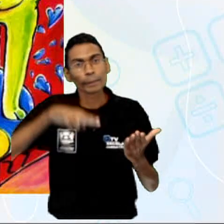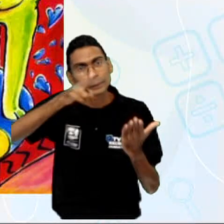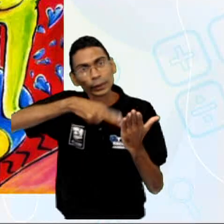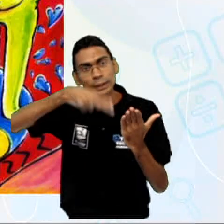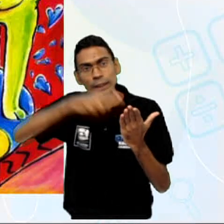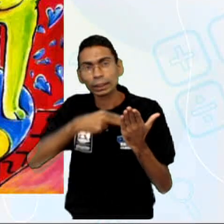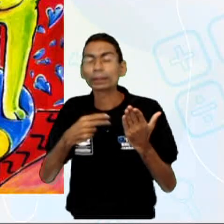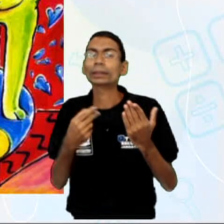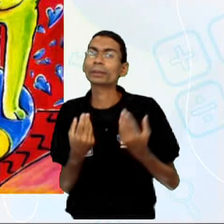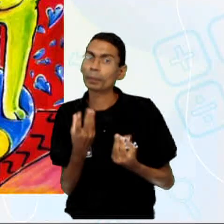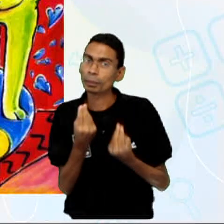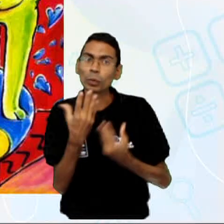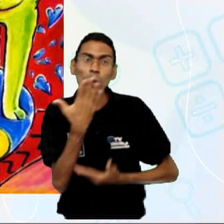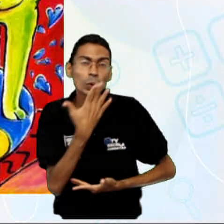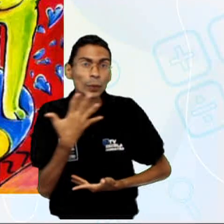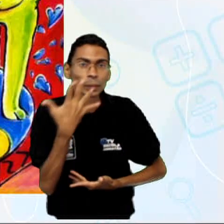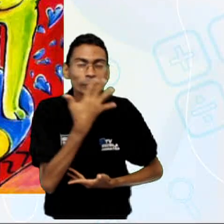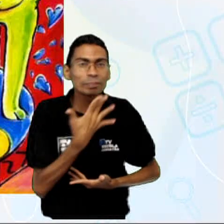muito colorido.